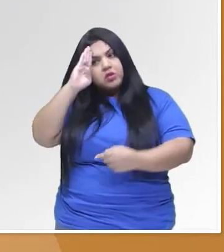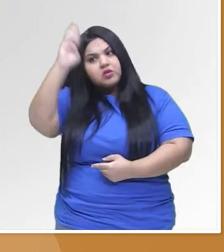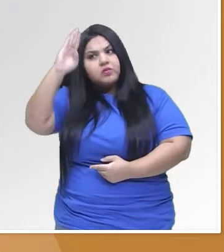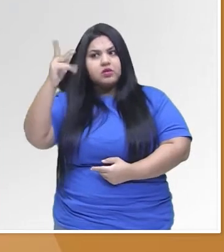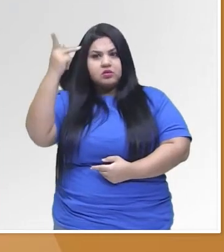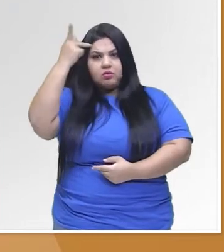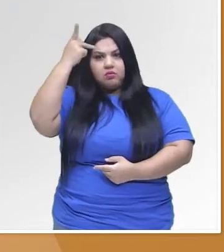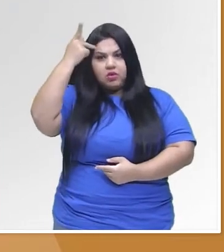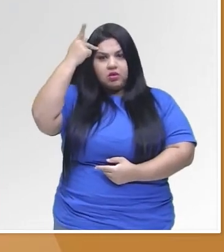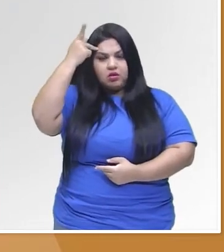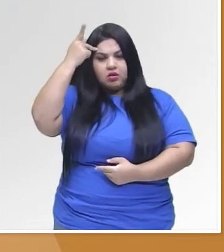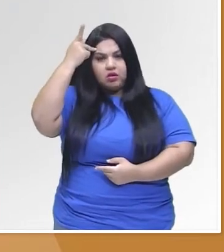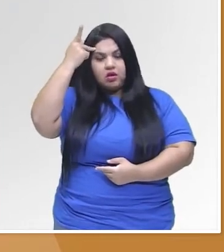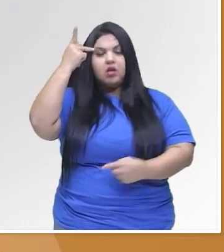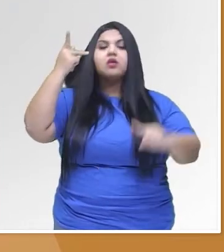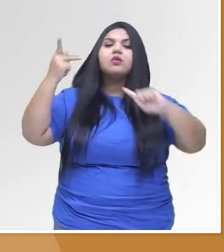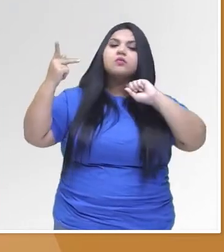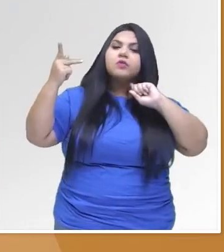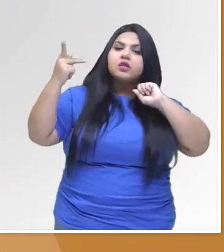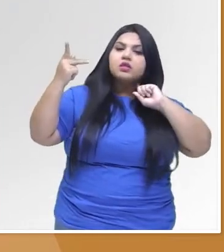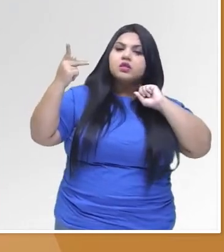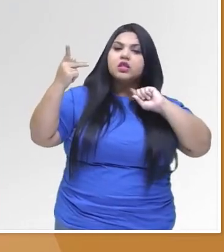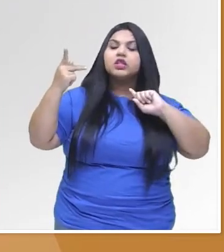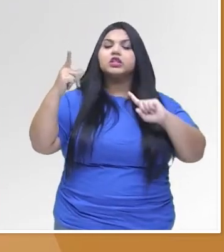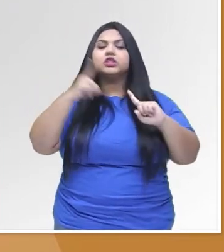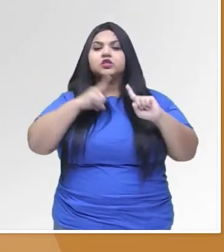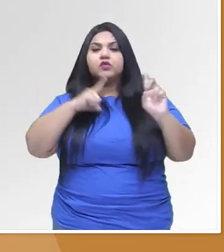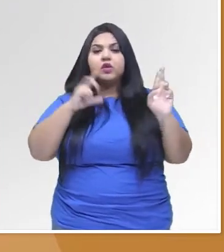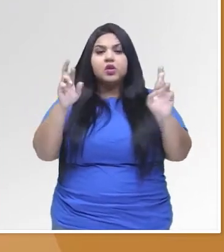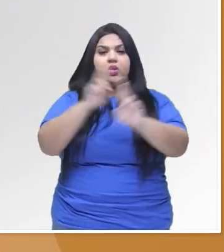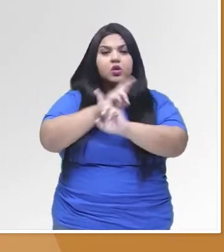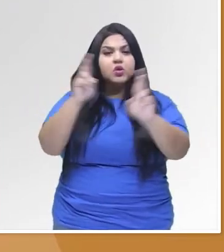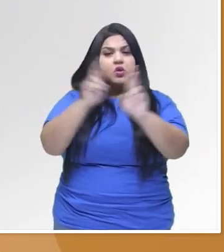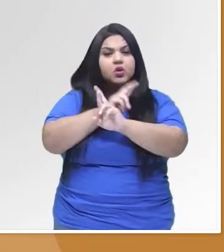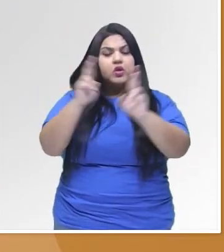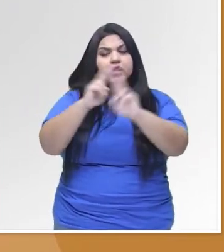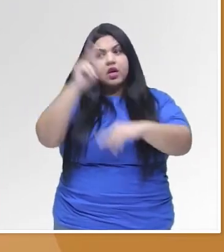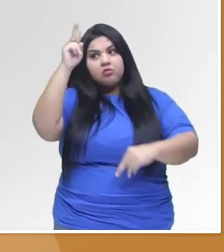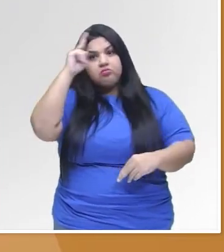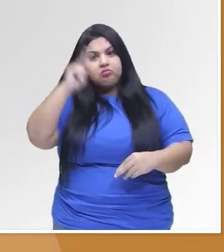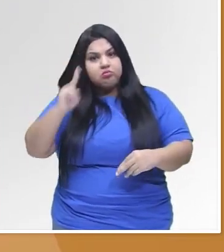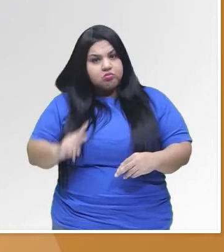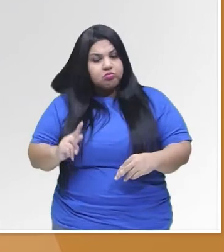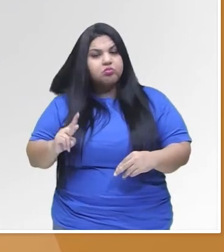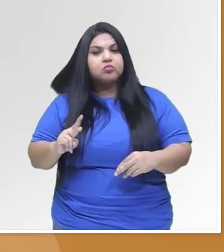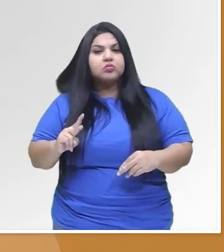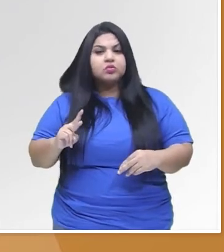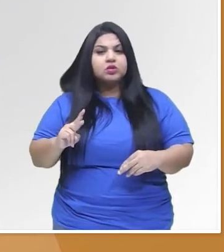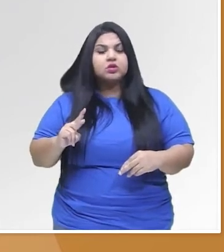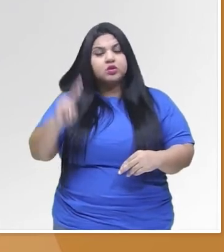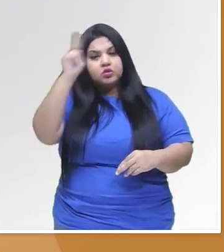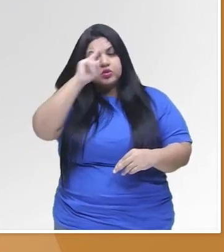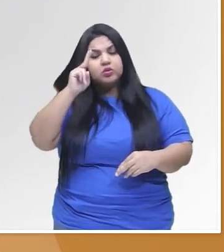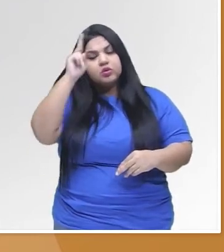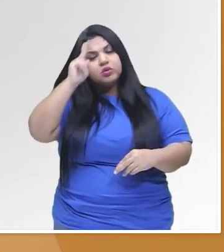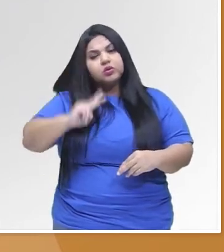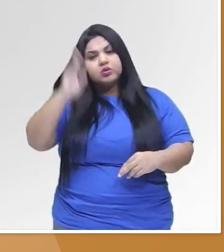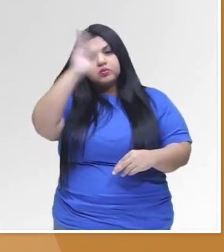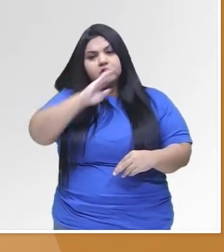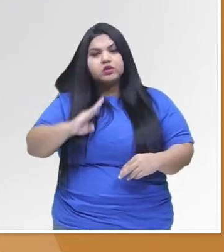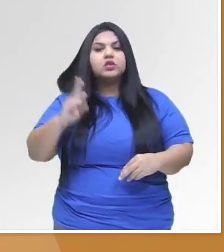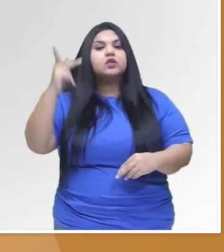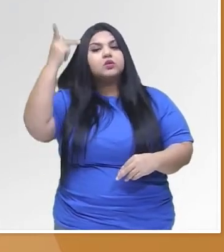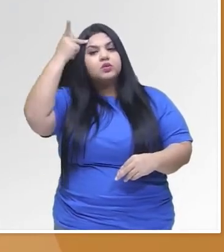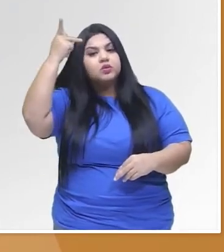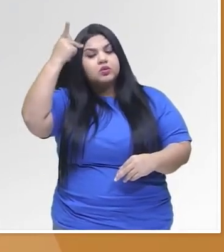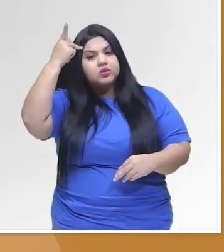Paulo, né, e Minas Gerais, eles tiveram uma relação de produção histórica, inclusive, na história do Brasil, né? São Paulo